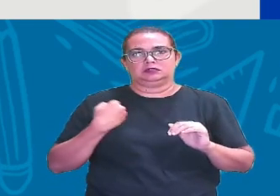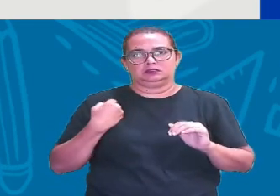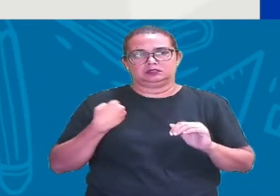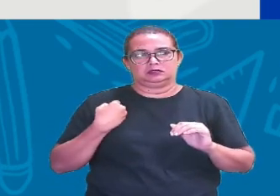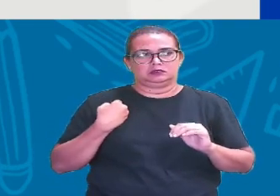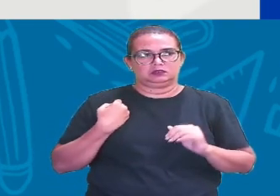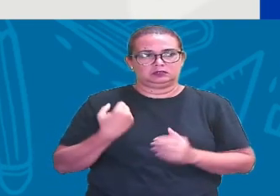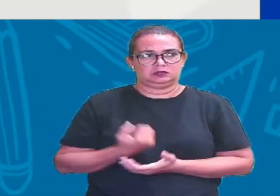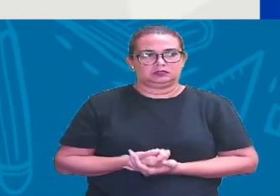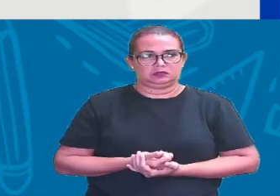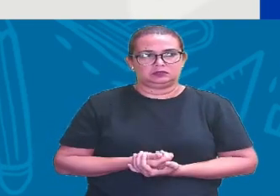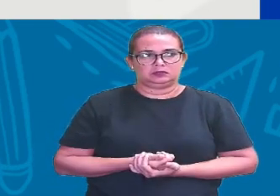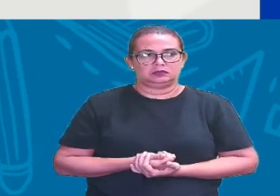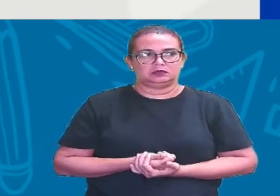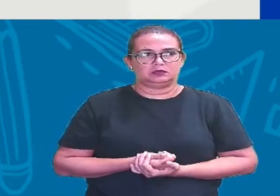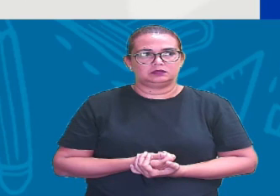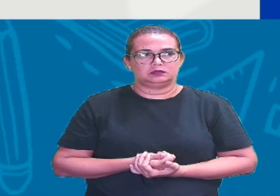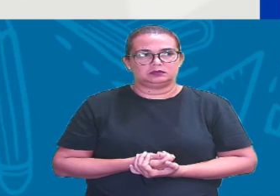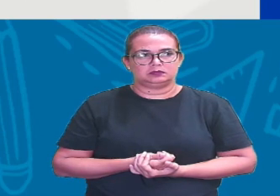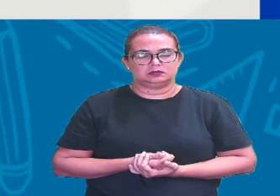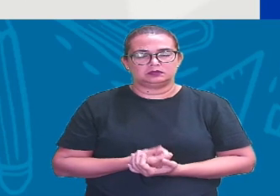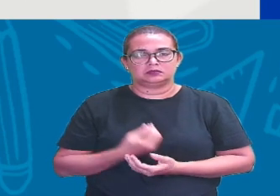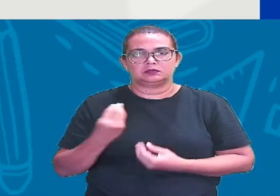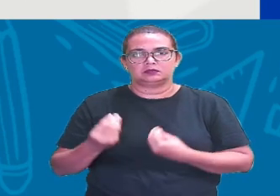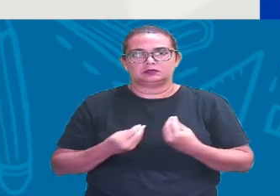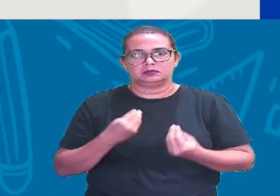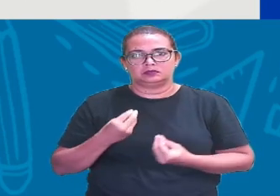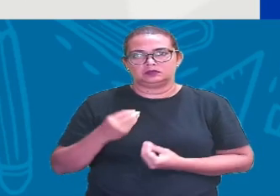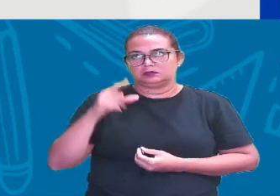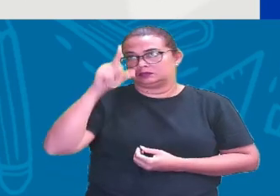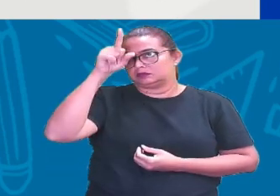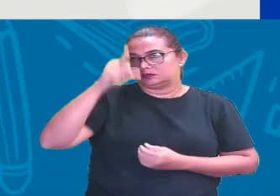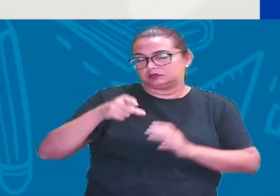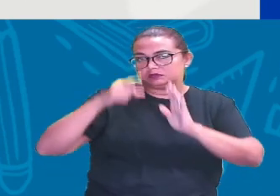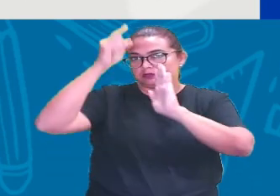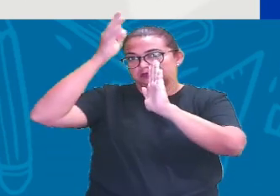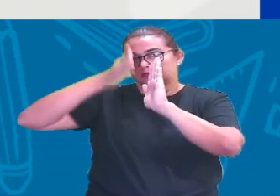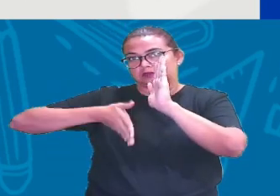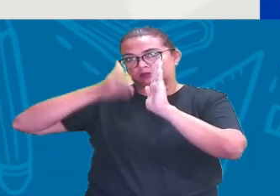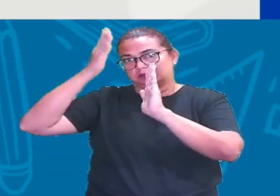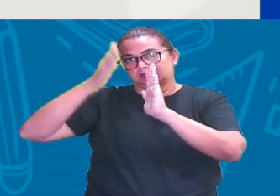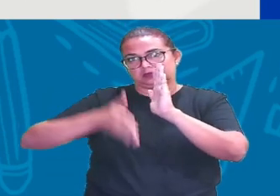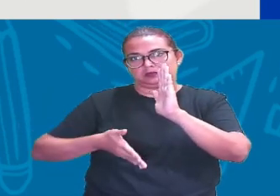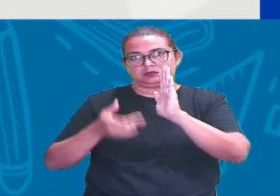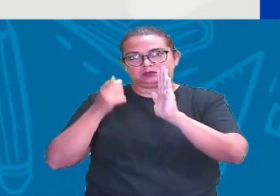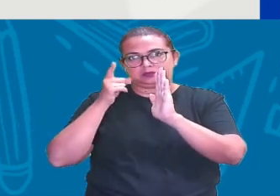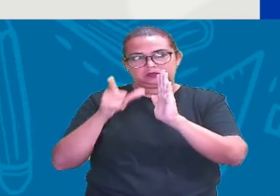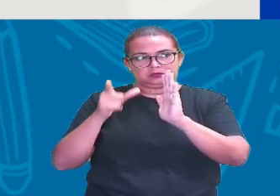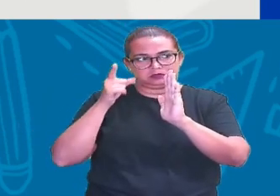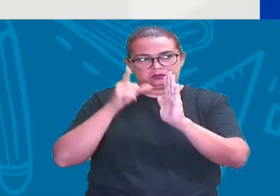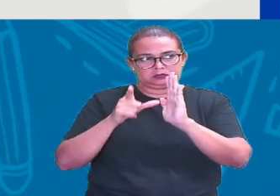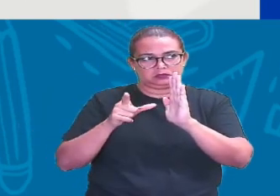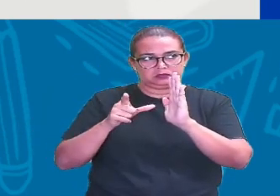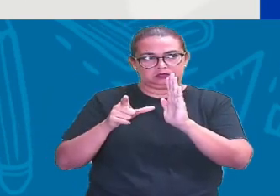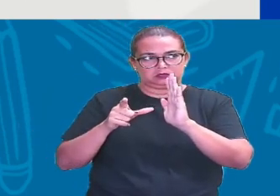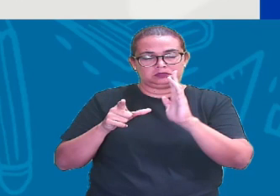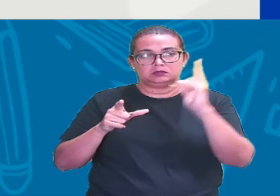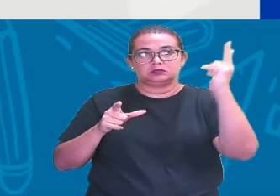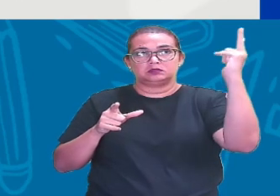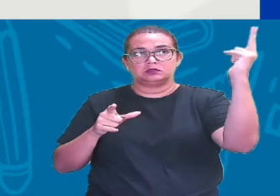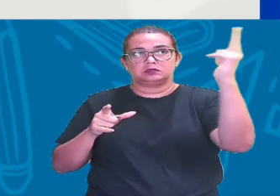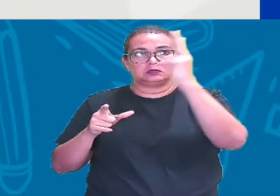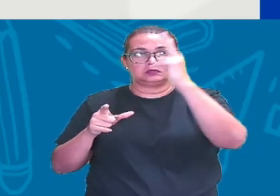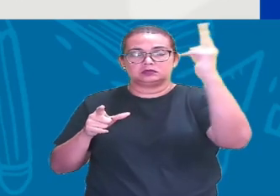usei. Vamos. Então, todos esses números aí, ó, que eu consegui dividir os meus dois